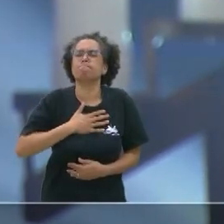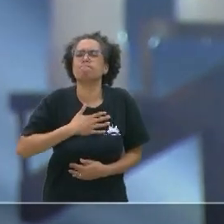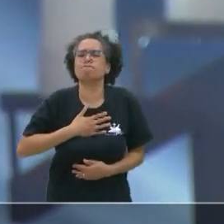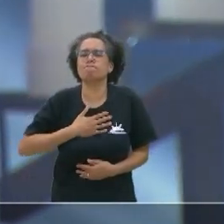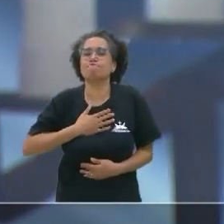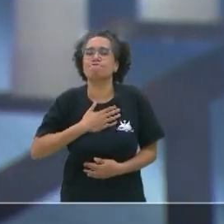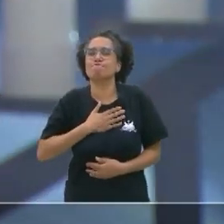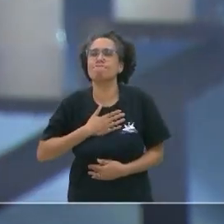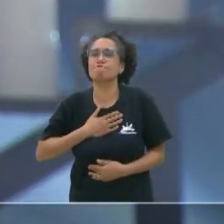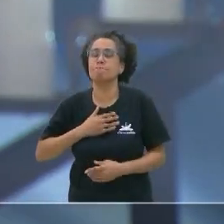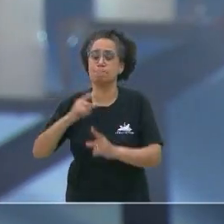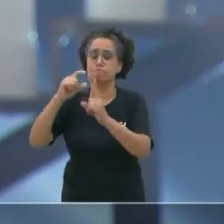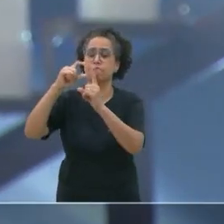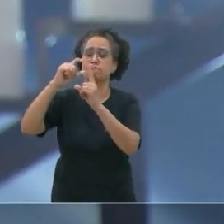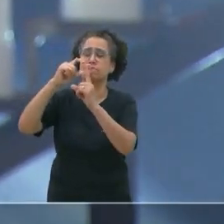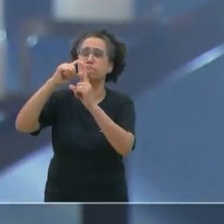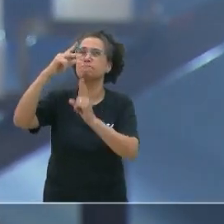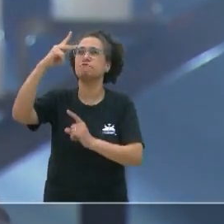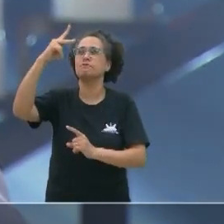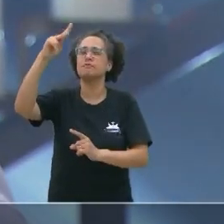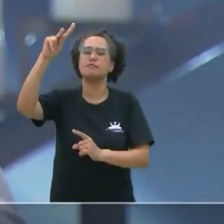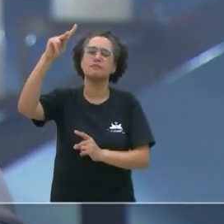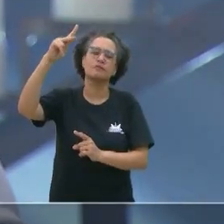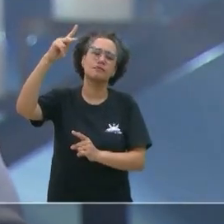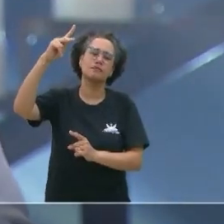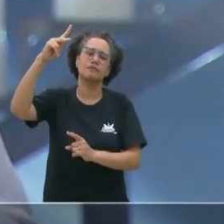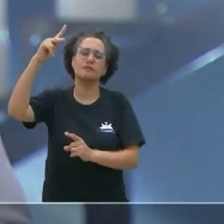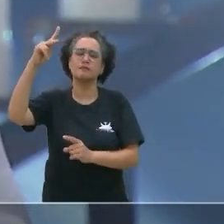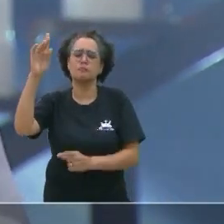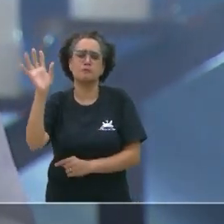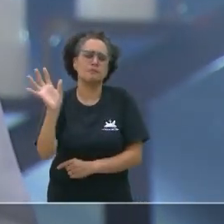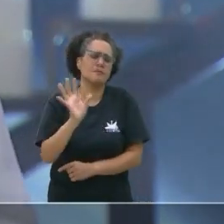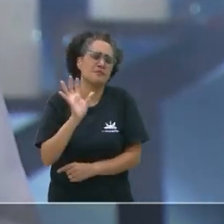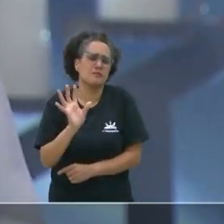Sinto gosto em Tua palavra.